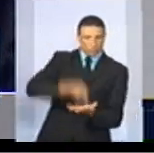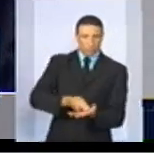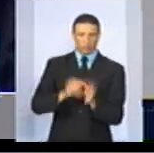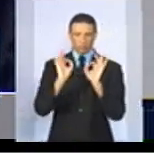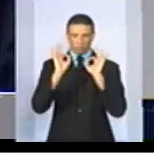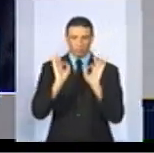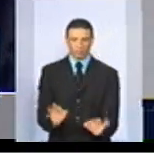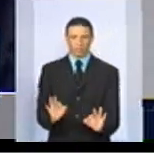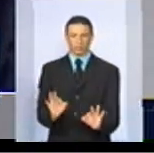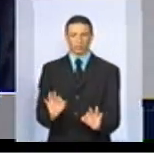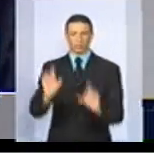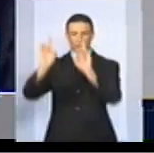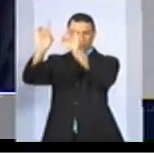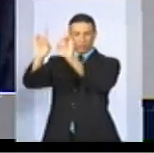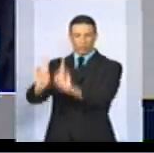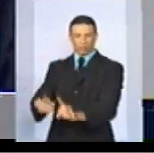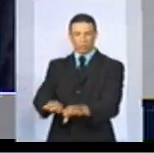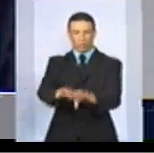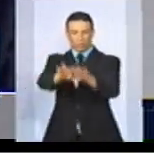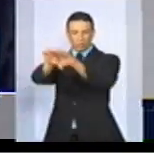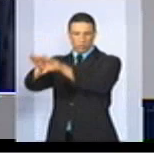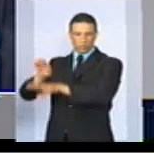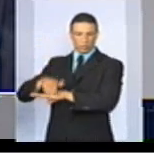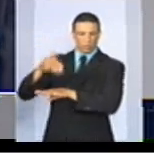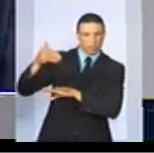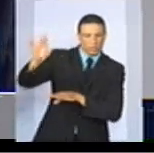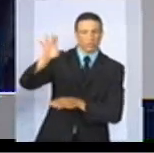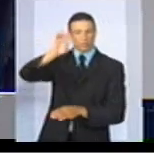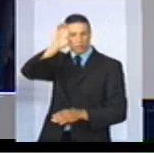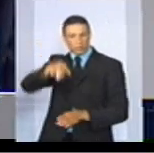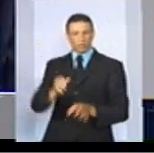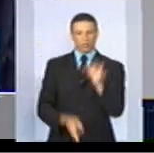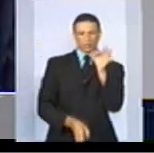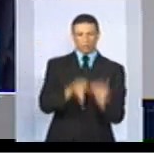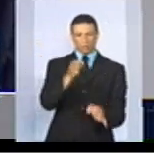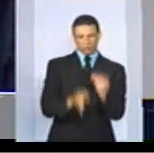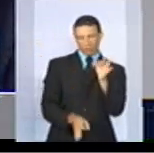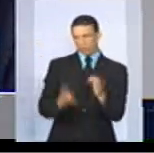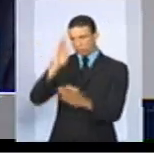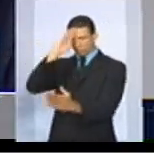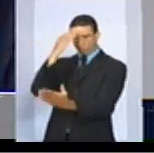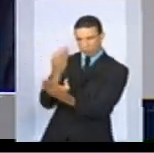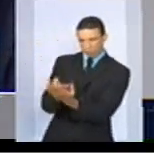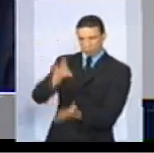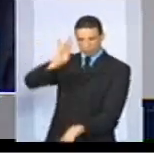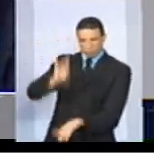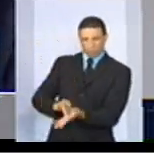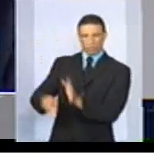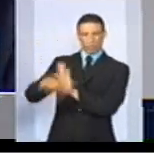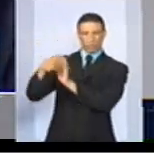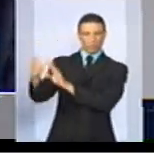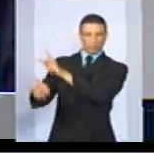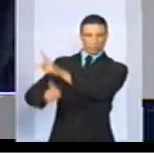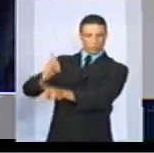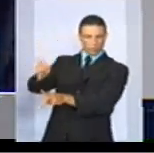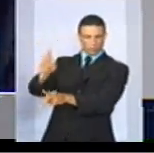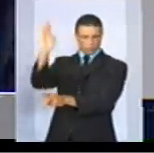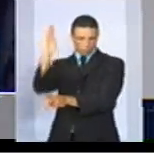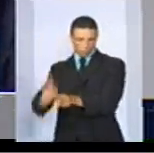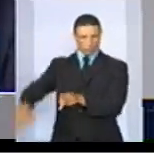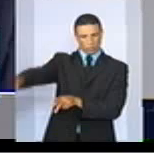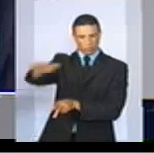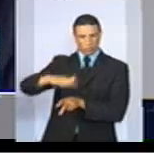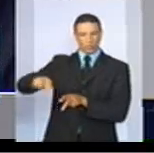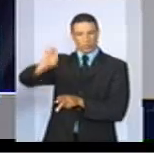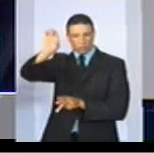legitimação democrática. Porque a grande arma do Poder Judiciário é a confiança legítima do povo nas suas decisões. Isso só se